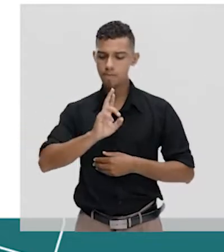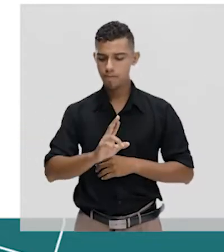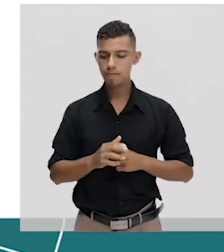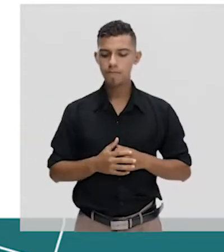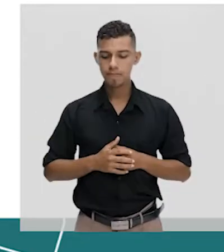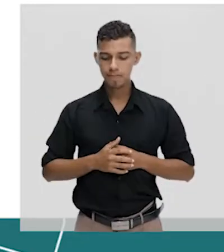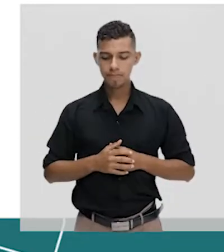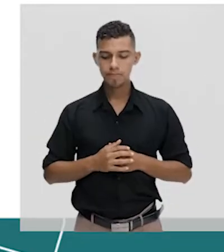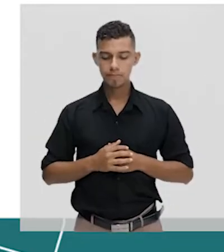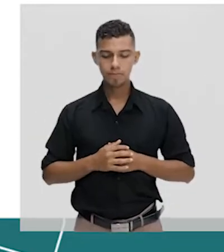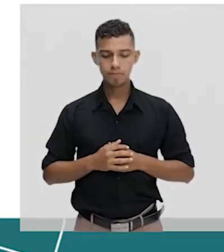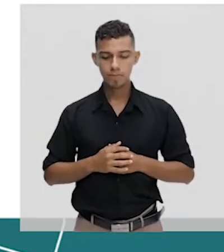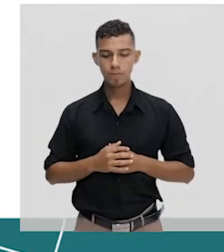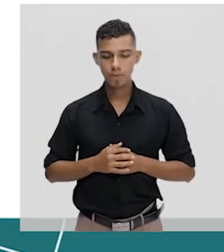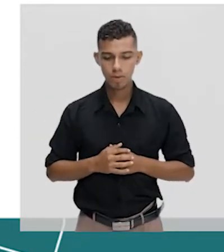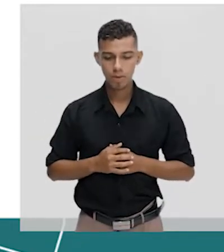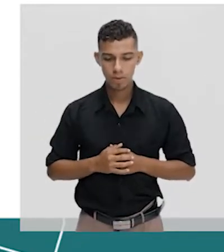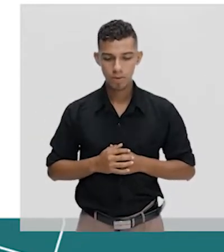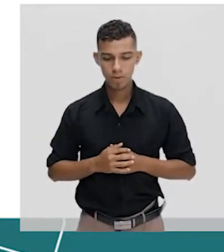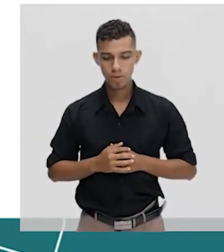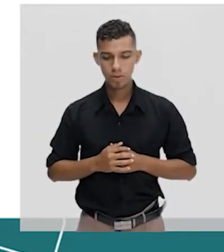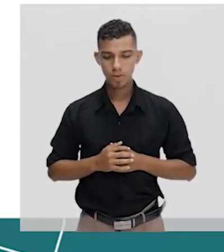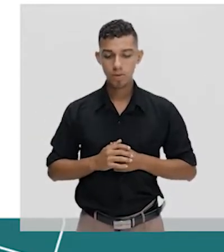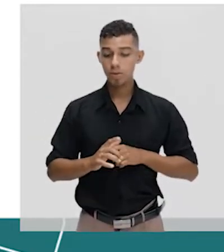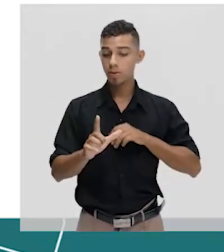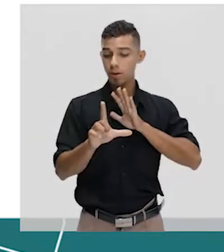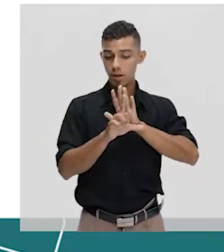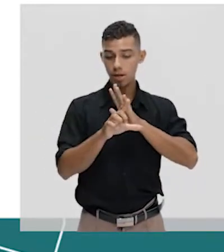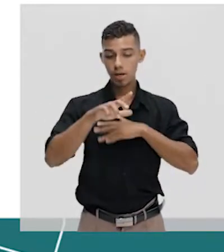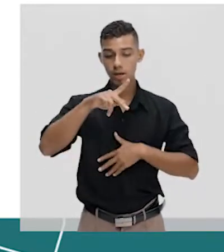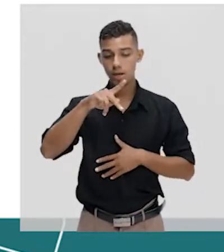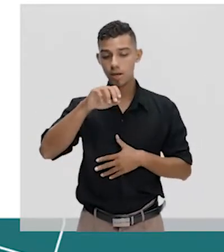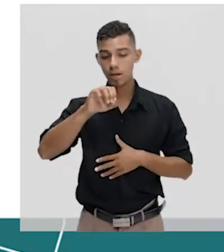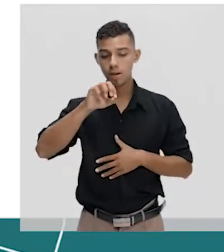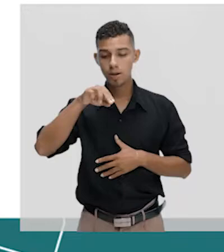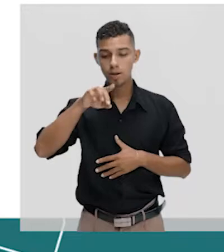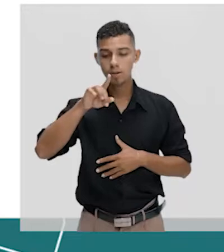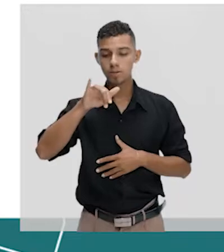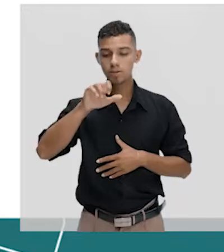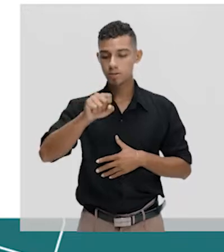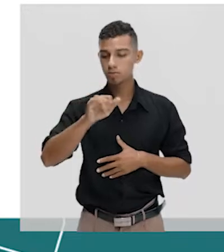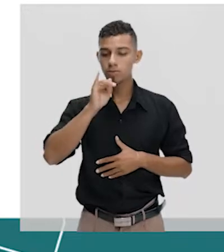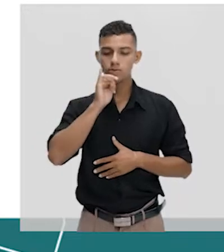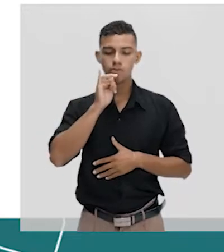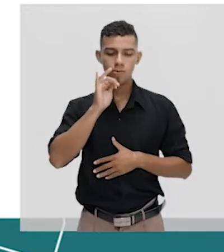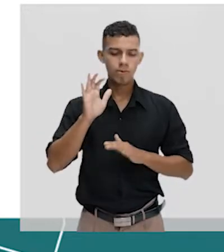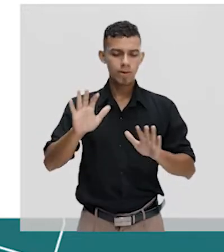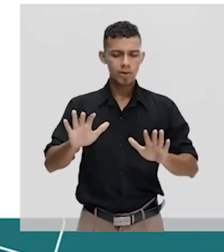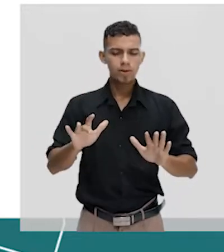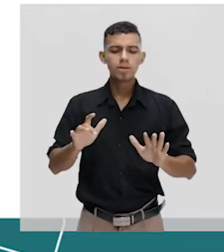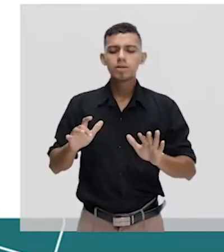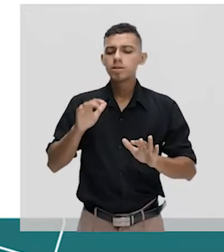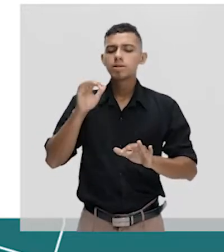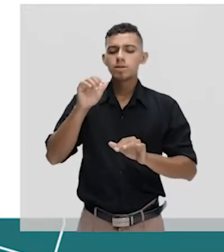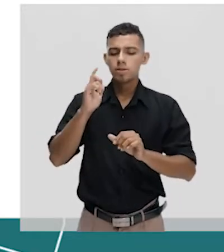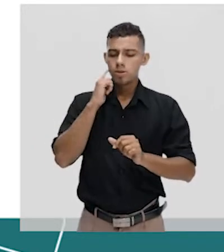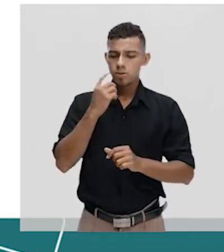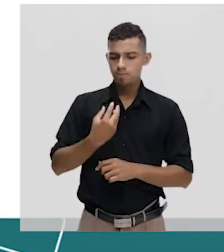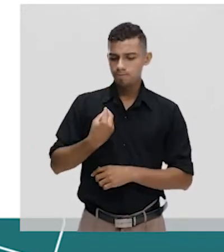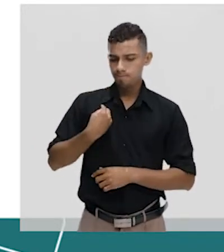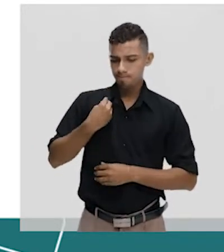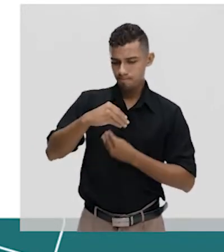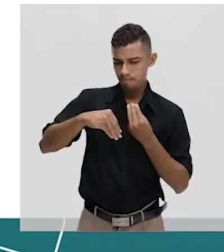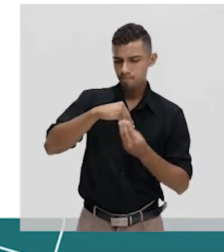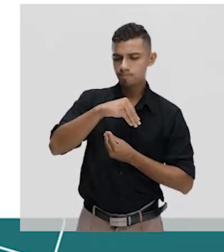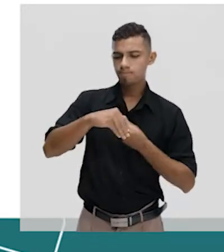gente fechar essa parte de leis ponderais. Provoca-se reação da mistura formada por